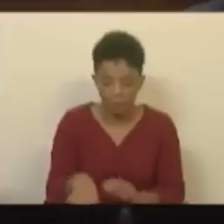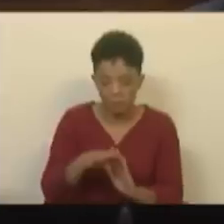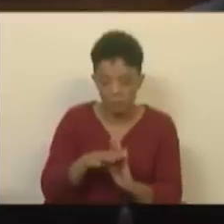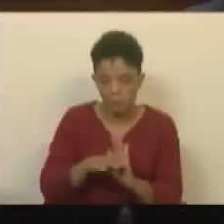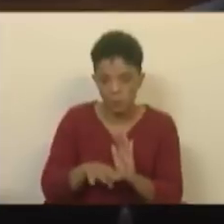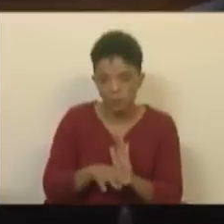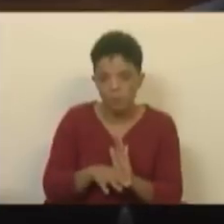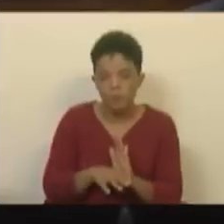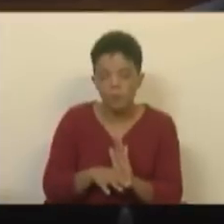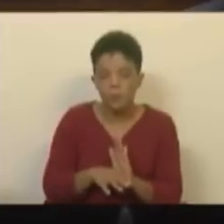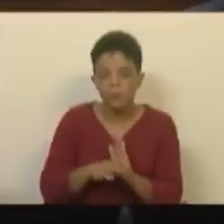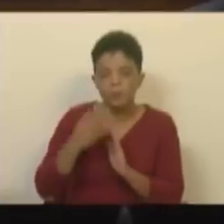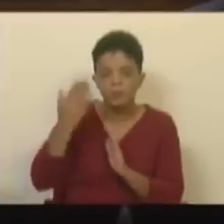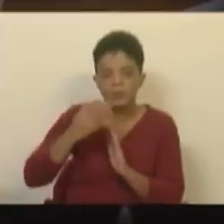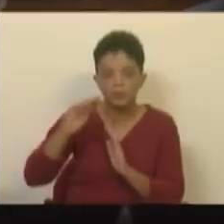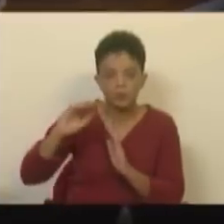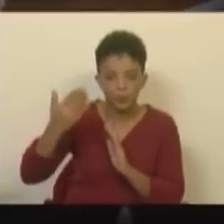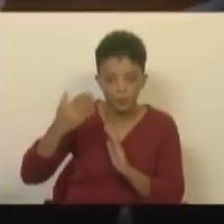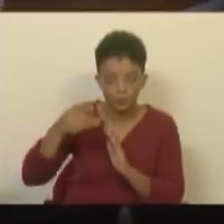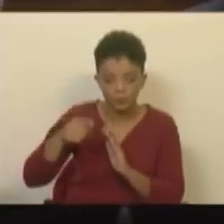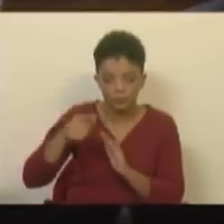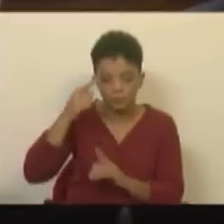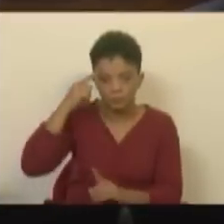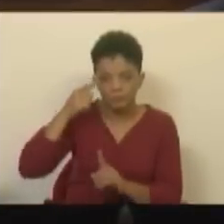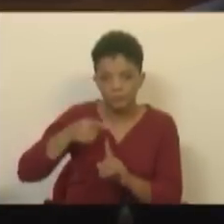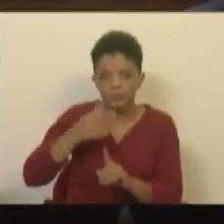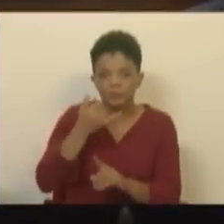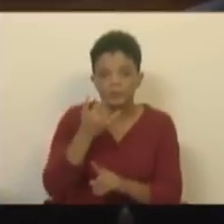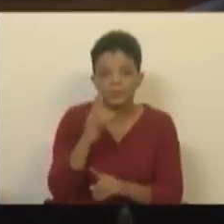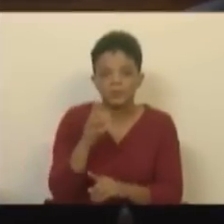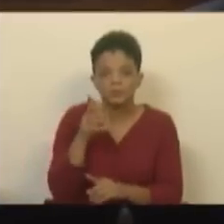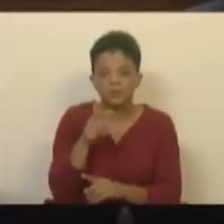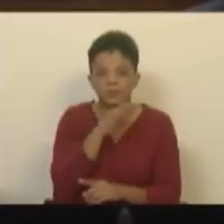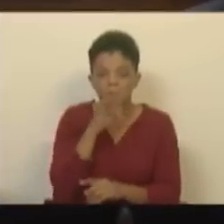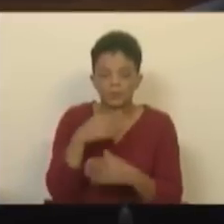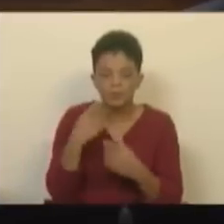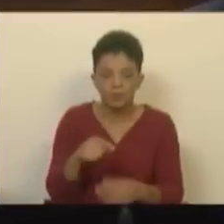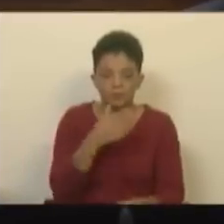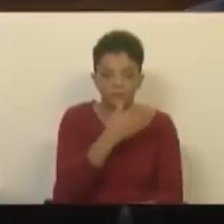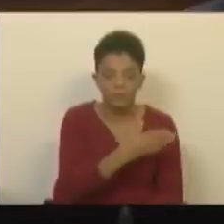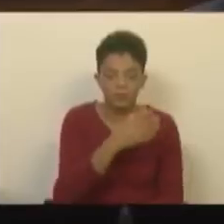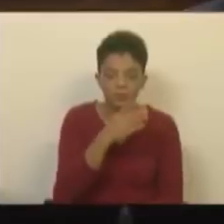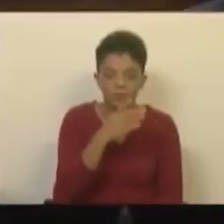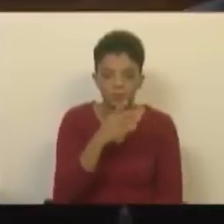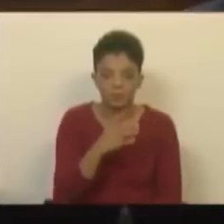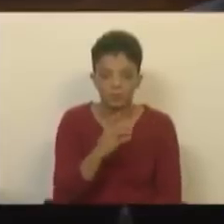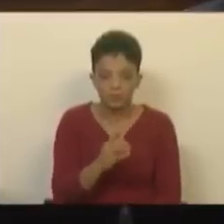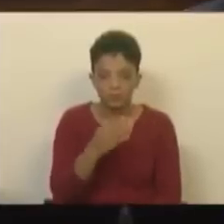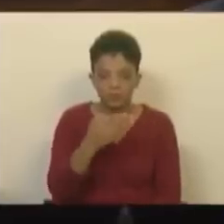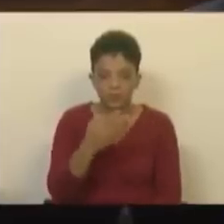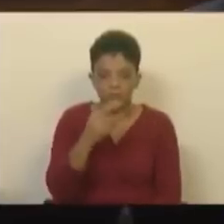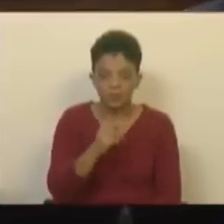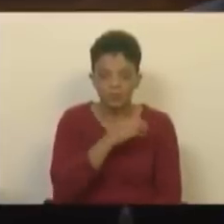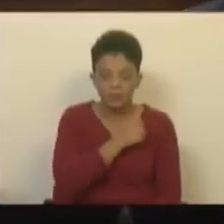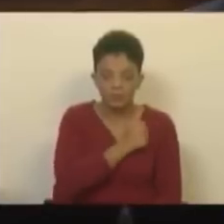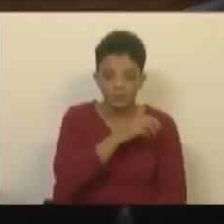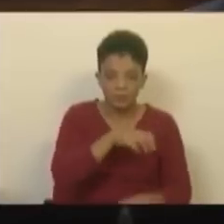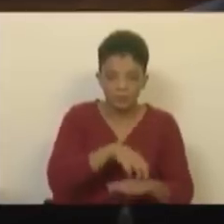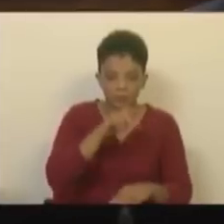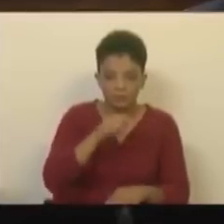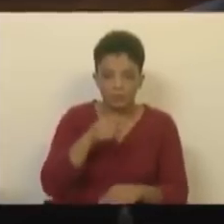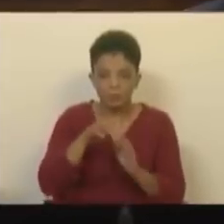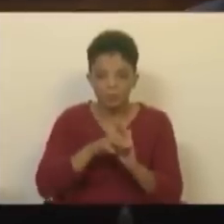programa o primeiro direito era suposto servir 26.000 famílias têm 1.173 habitações e o programa